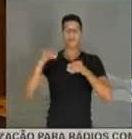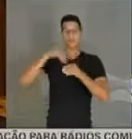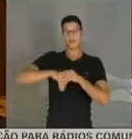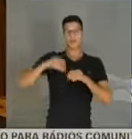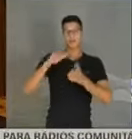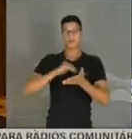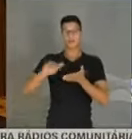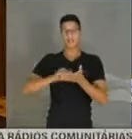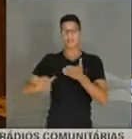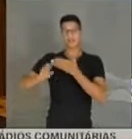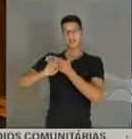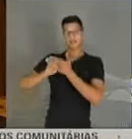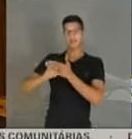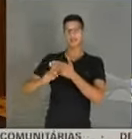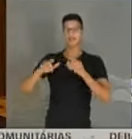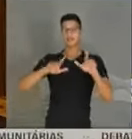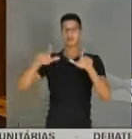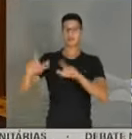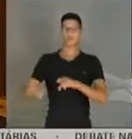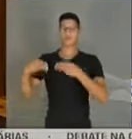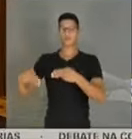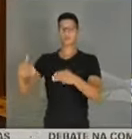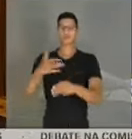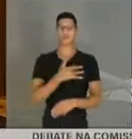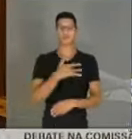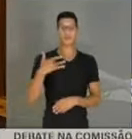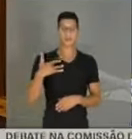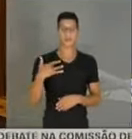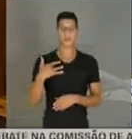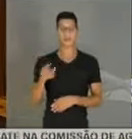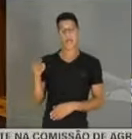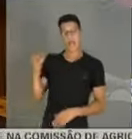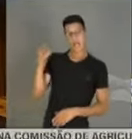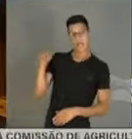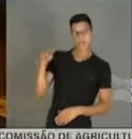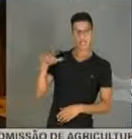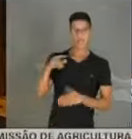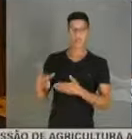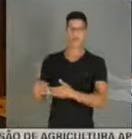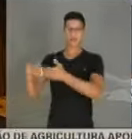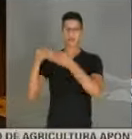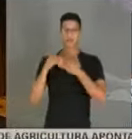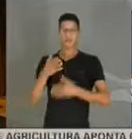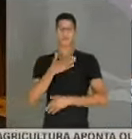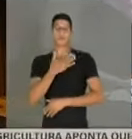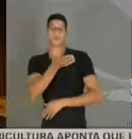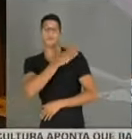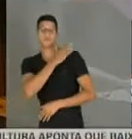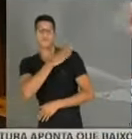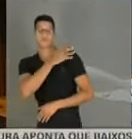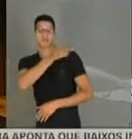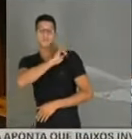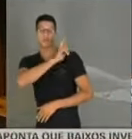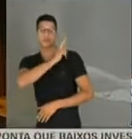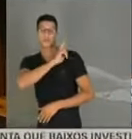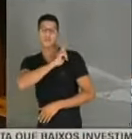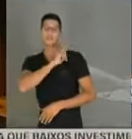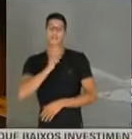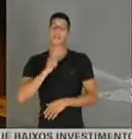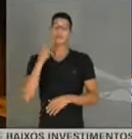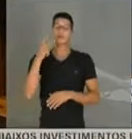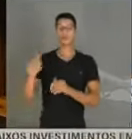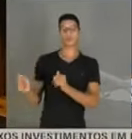dessa Secretaria Executiva do Gabinete do Ministério da Saúde. Aqui, ele trouxe para si toda a responsabilidade.